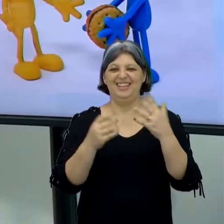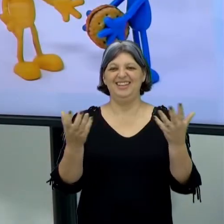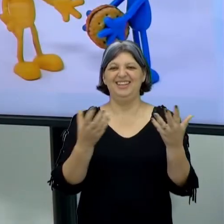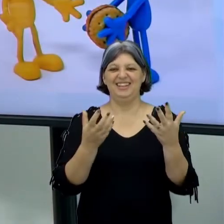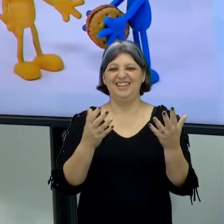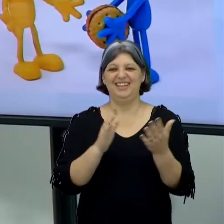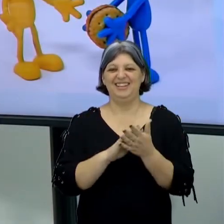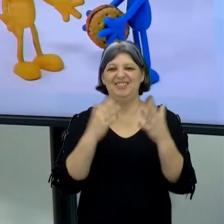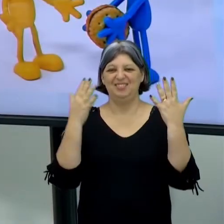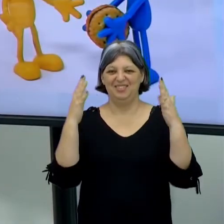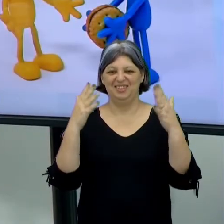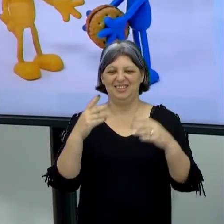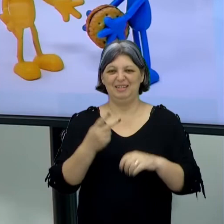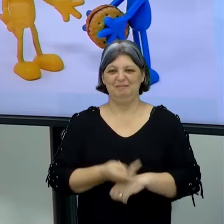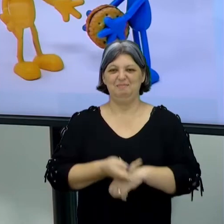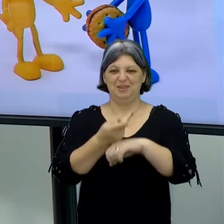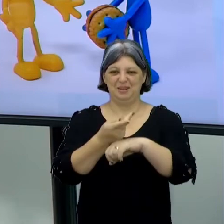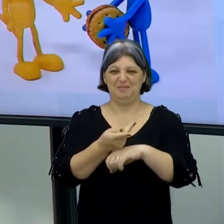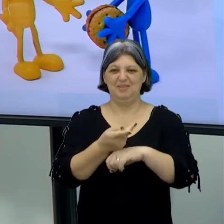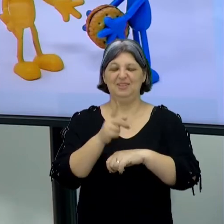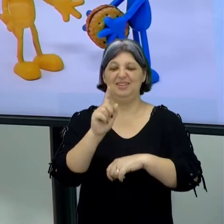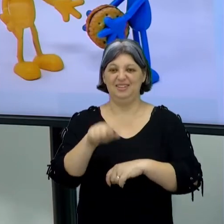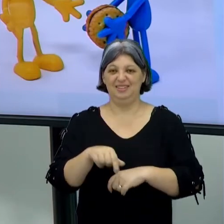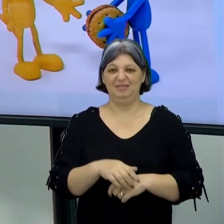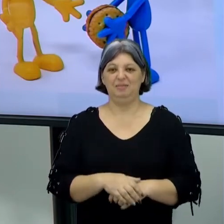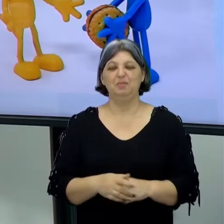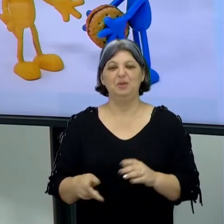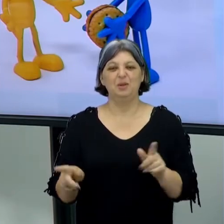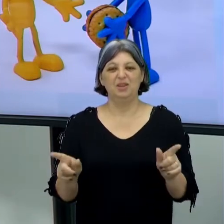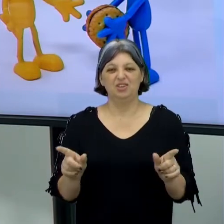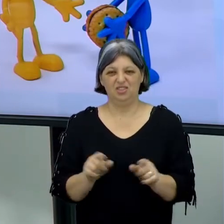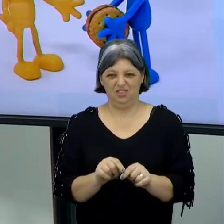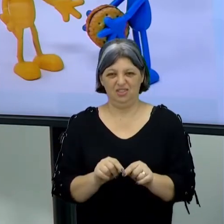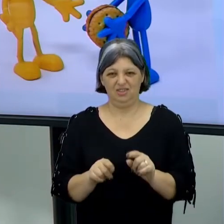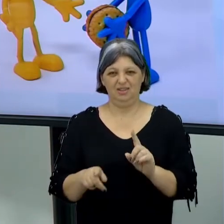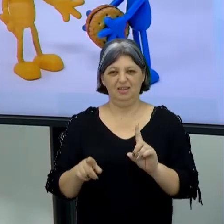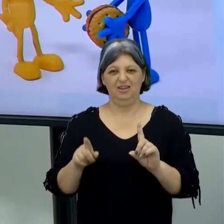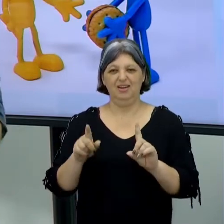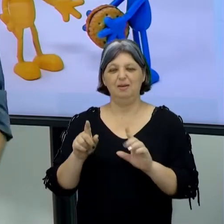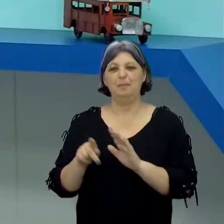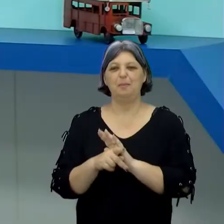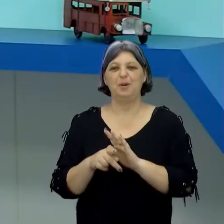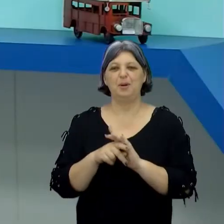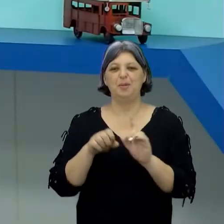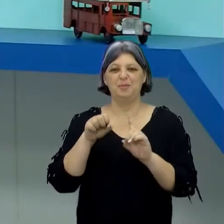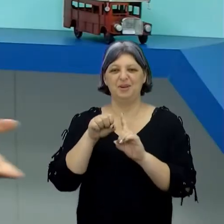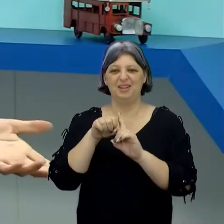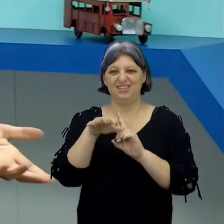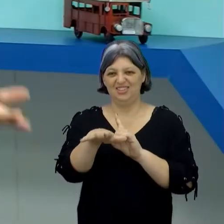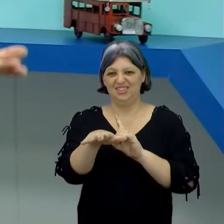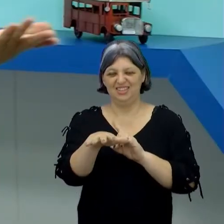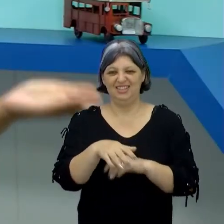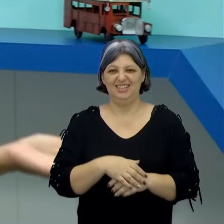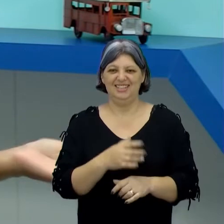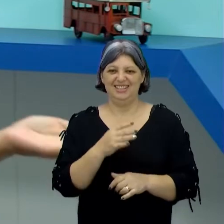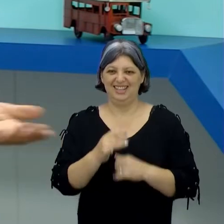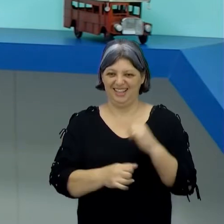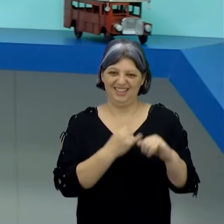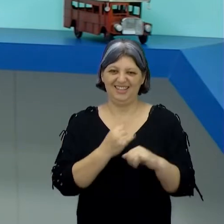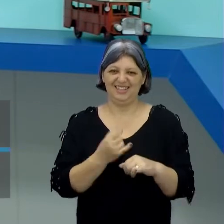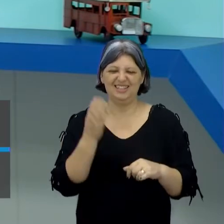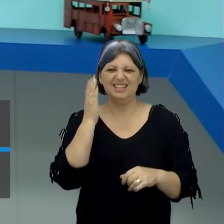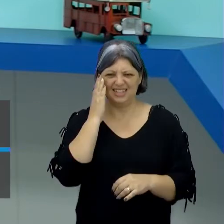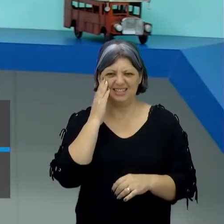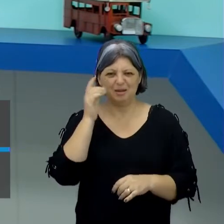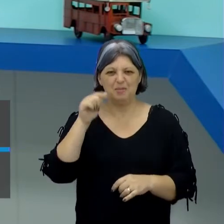Sim, um prêmiozinho, né? então. Isso é uma gíria da internet. Sim. Você é muito biscoiteira na internet, querendo aplausos? Não, é porque é um fato que você sabe que aconteceu aqui no